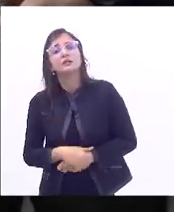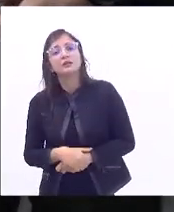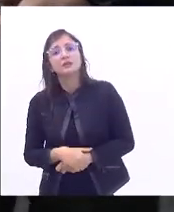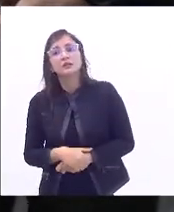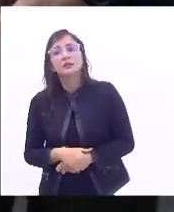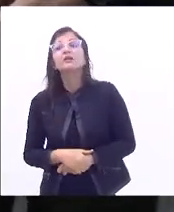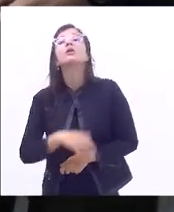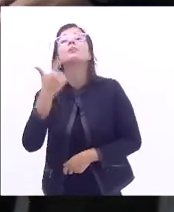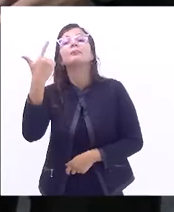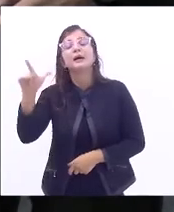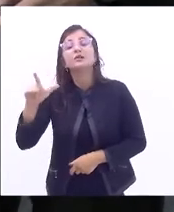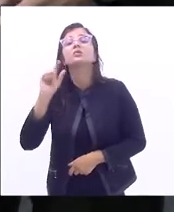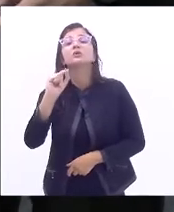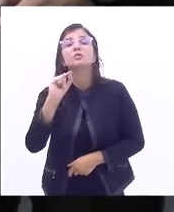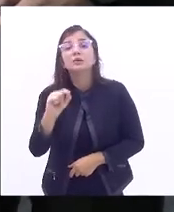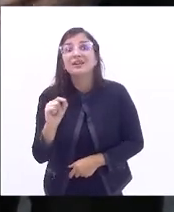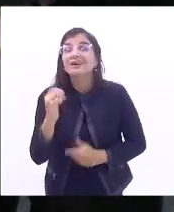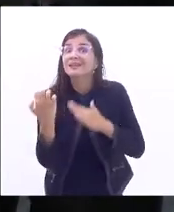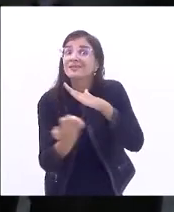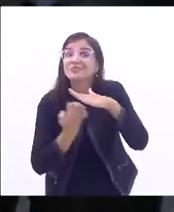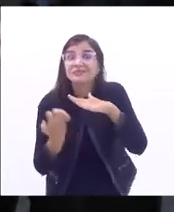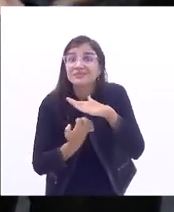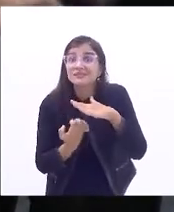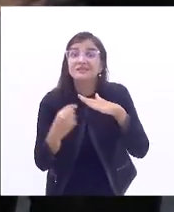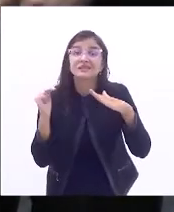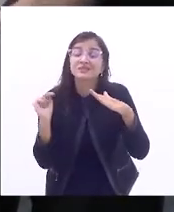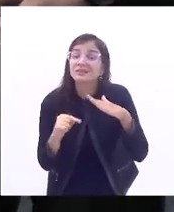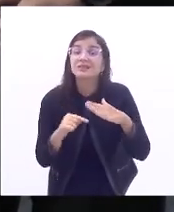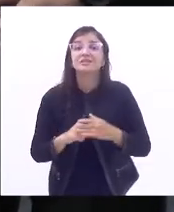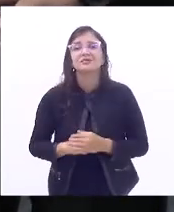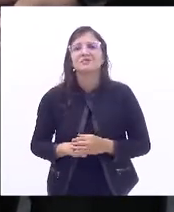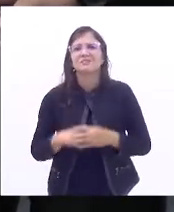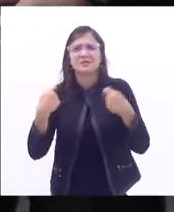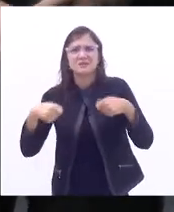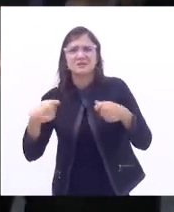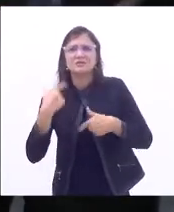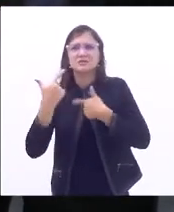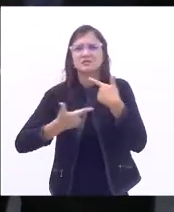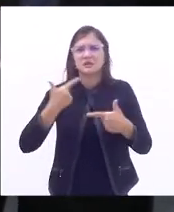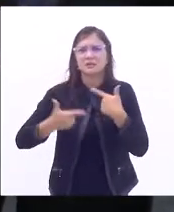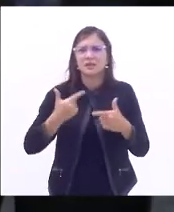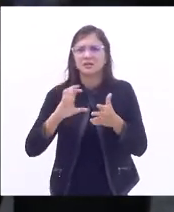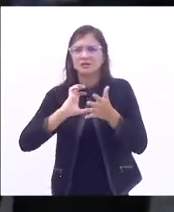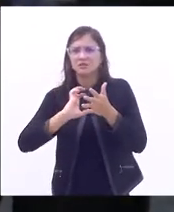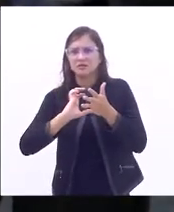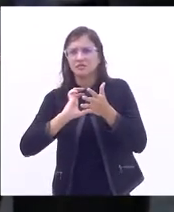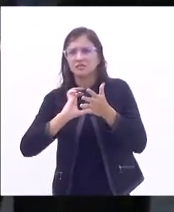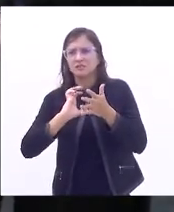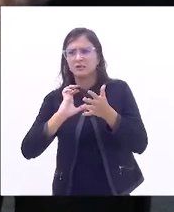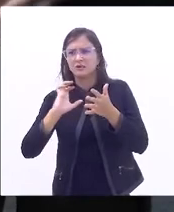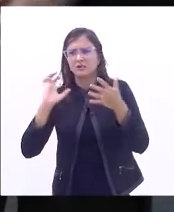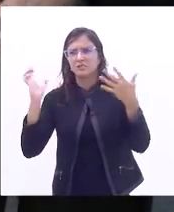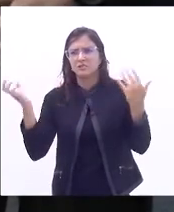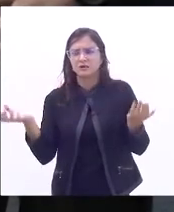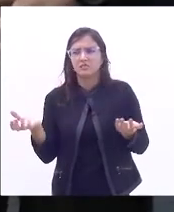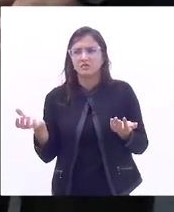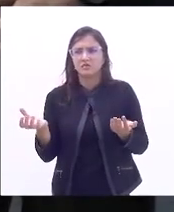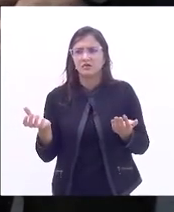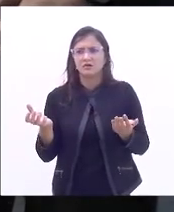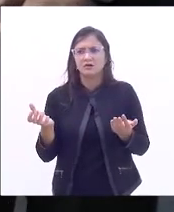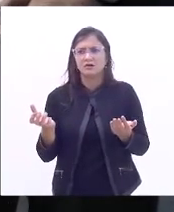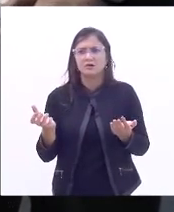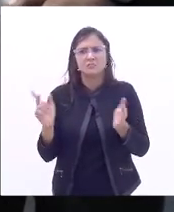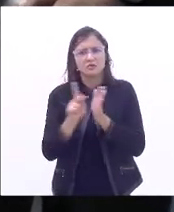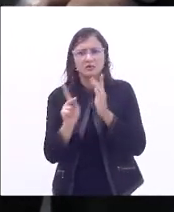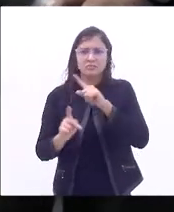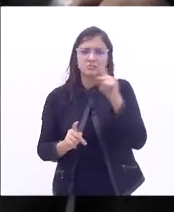coisa. Uma empresa desse monte não necessariamente precisa de ter empregos do pessoal da Zona